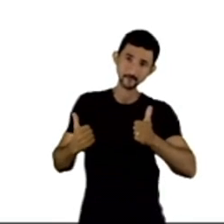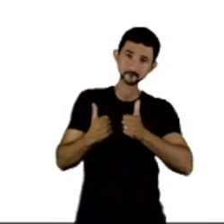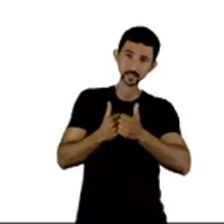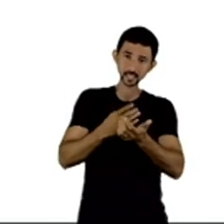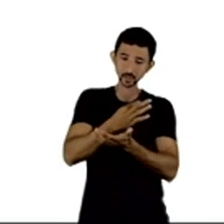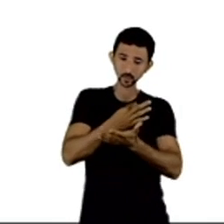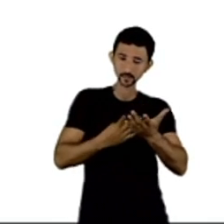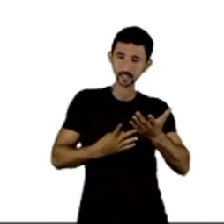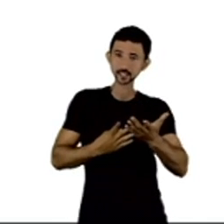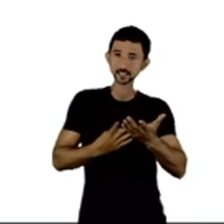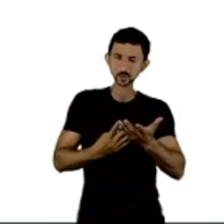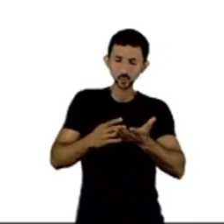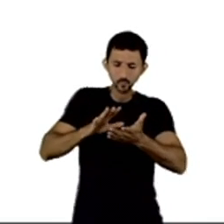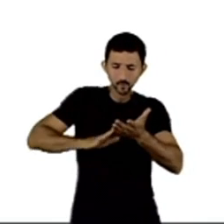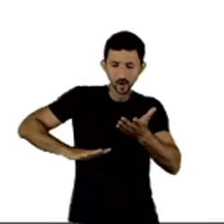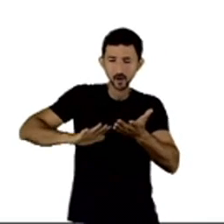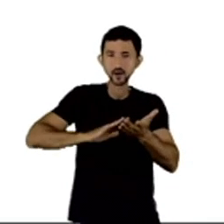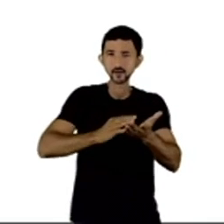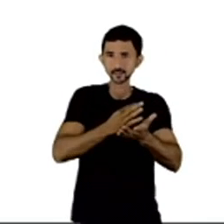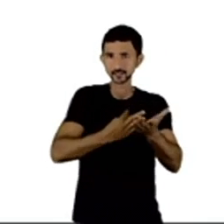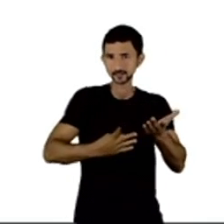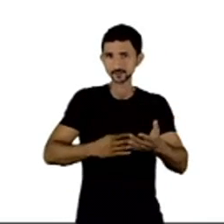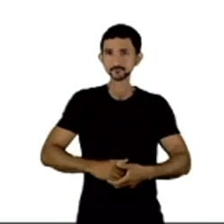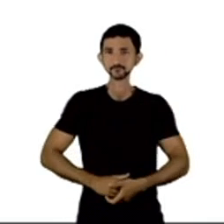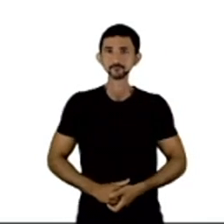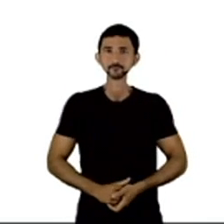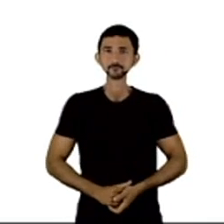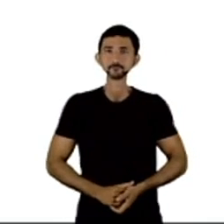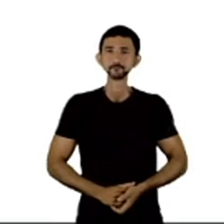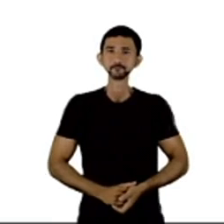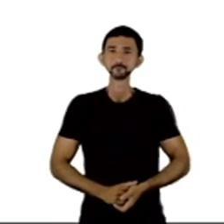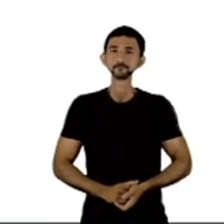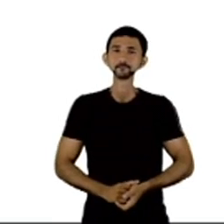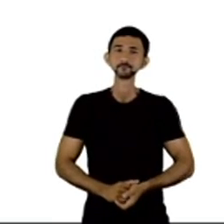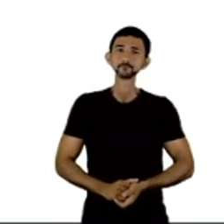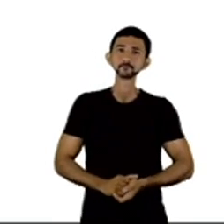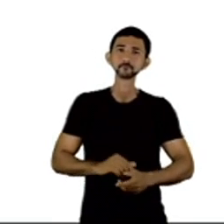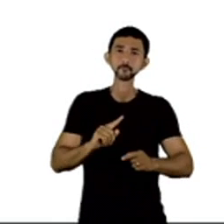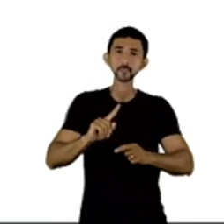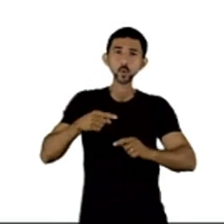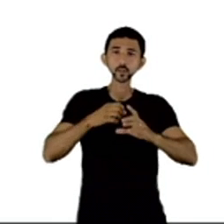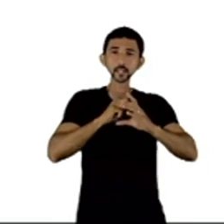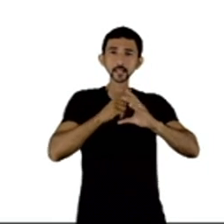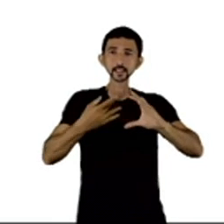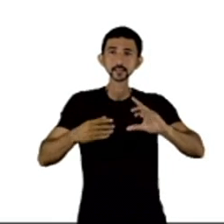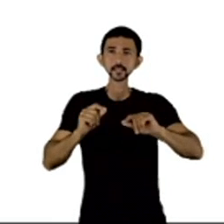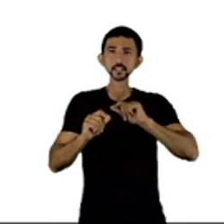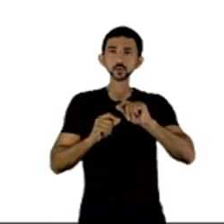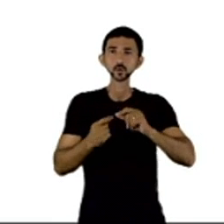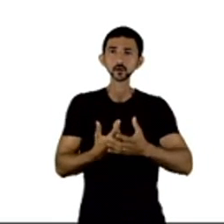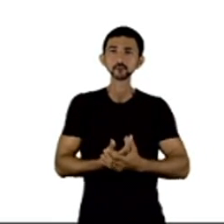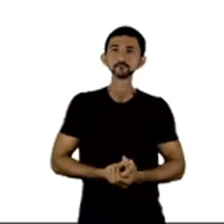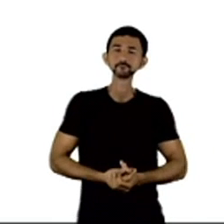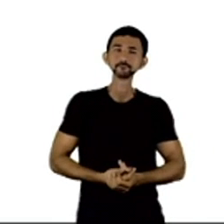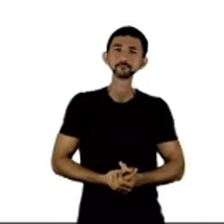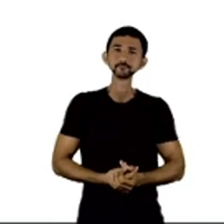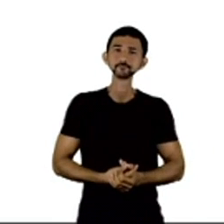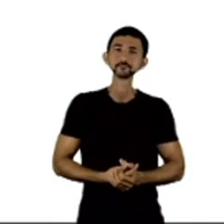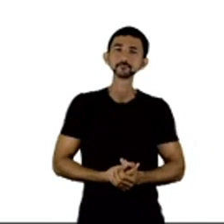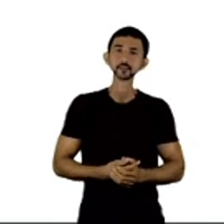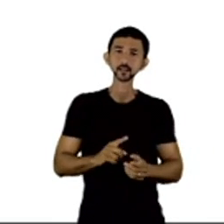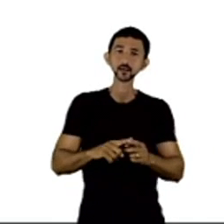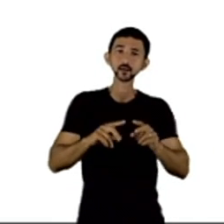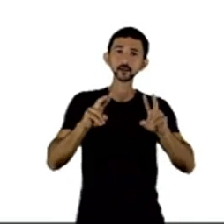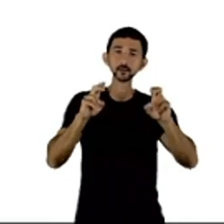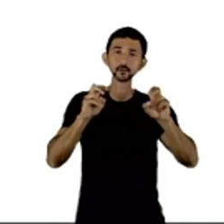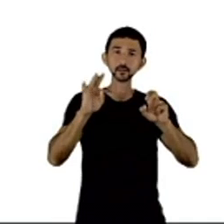pouco mais do corpo da notícia. Uma outra característica deste gênero, tá, é o